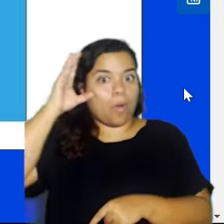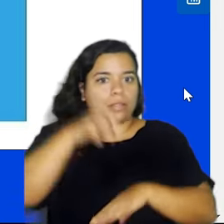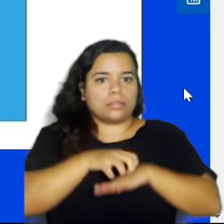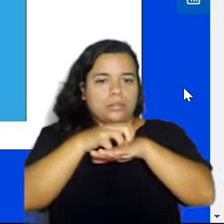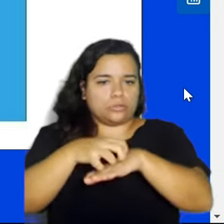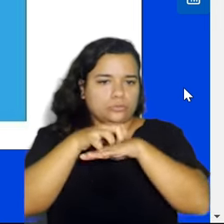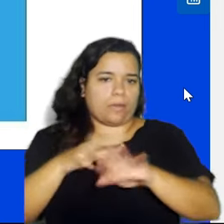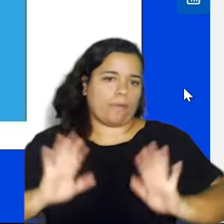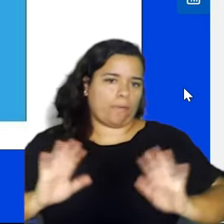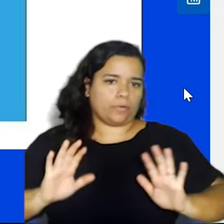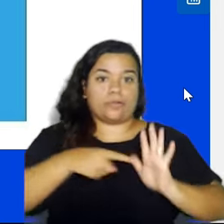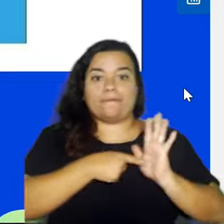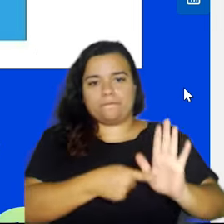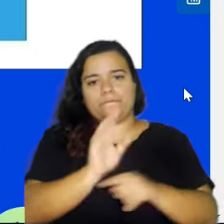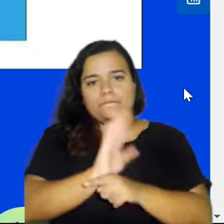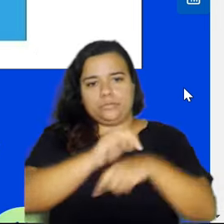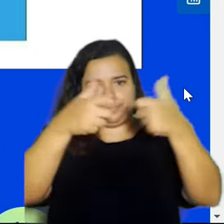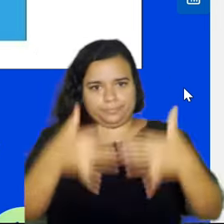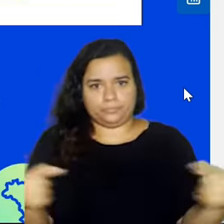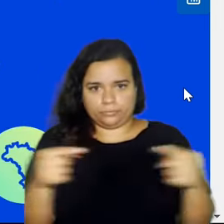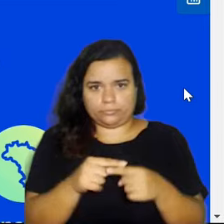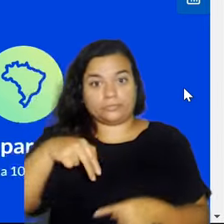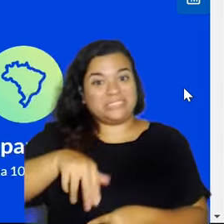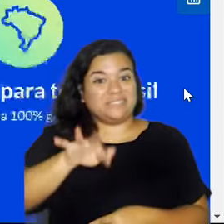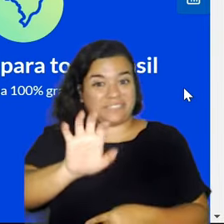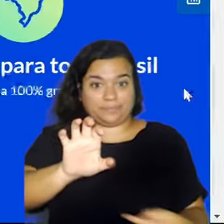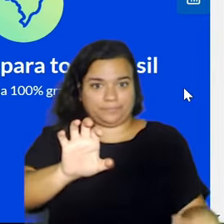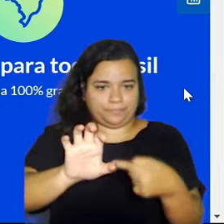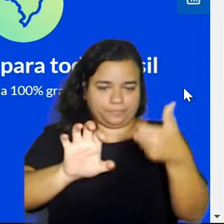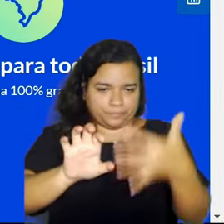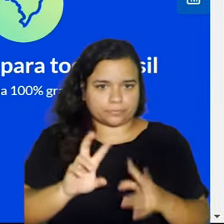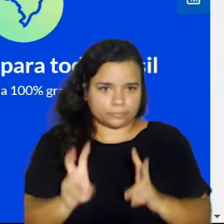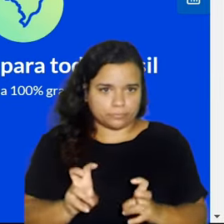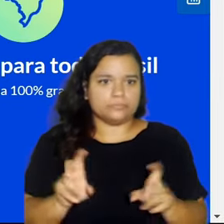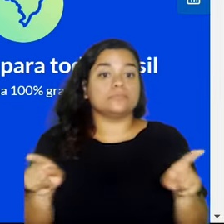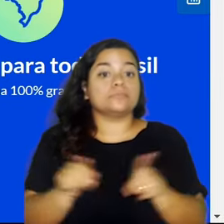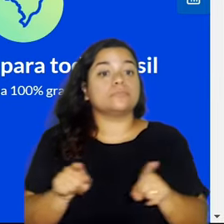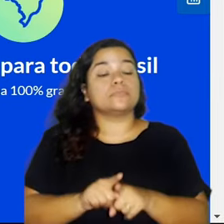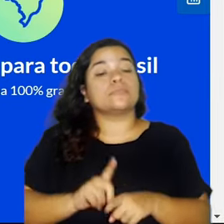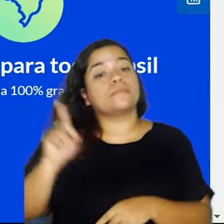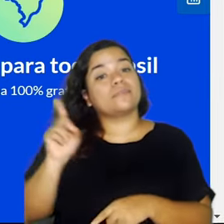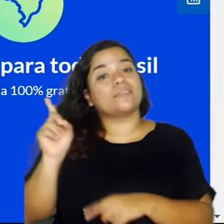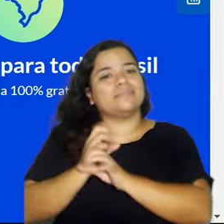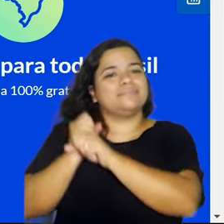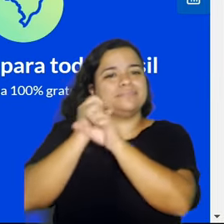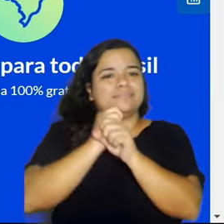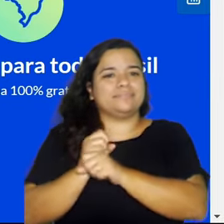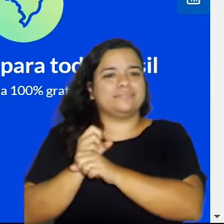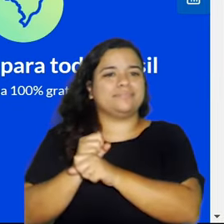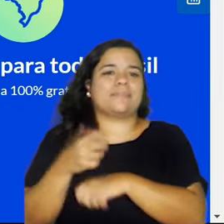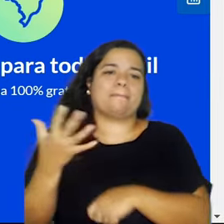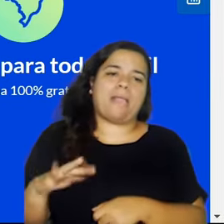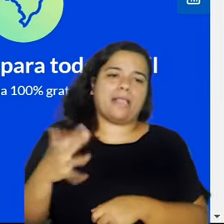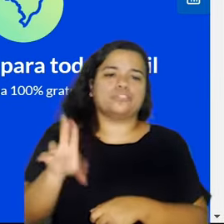esse vídeo ele traz essa essa esse viés né de tratar da nfe aqui o o o que a gente tem